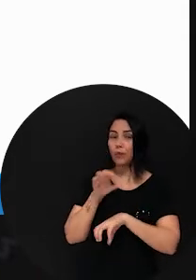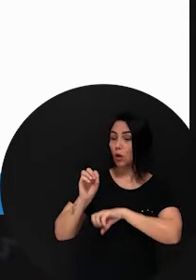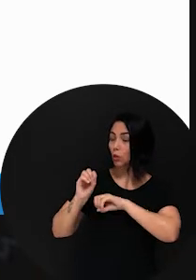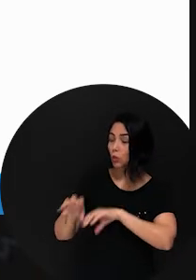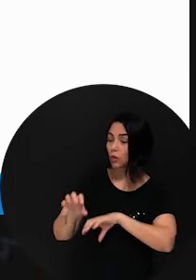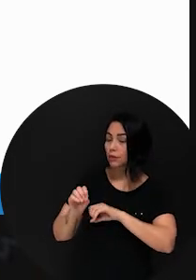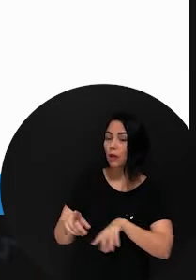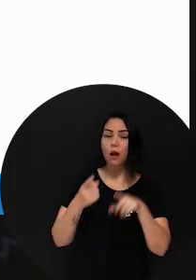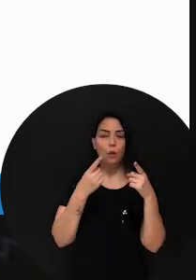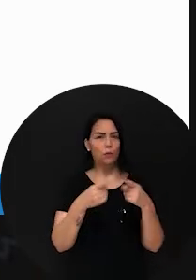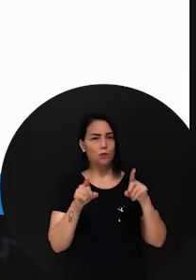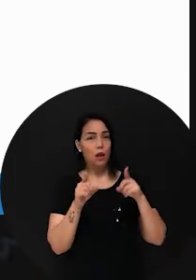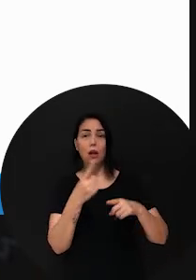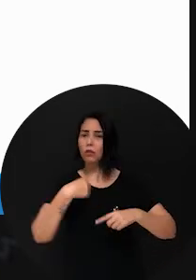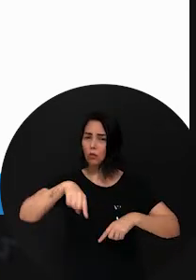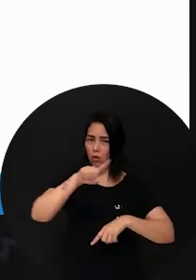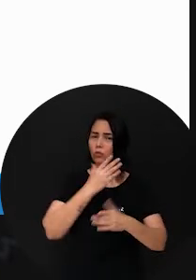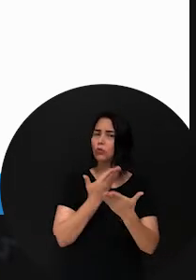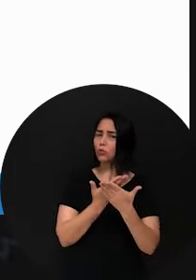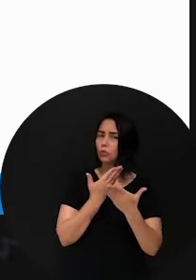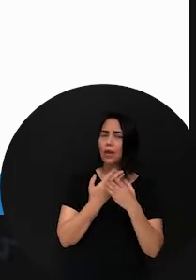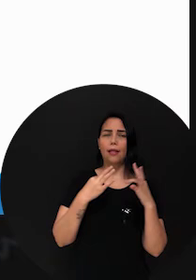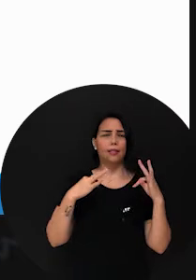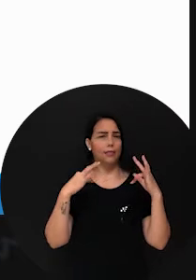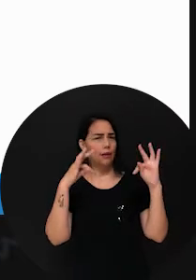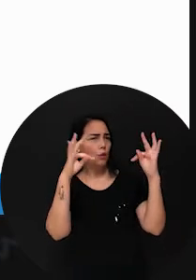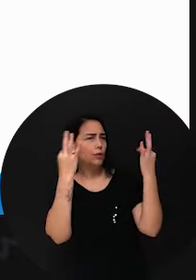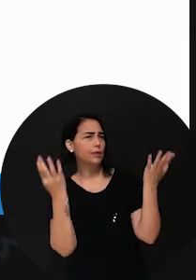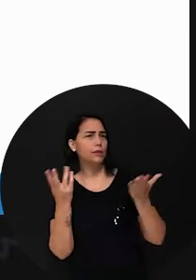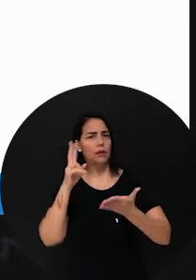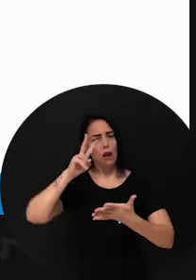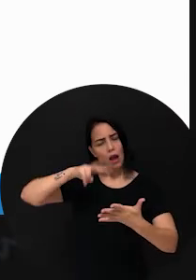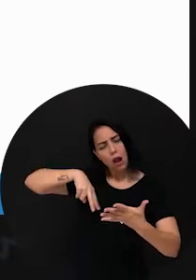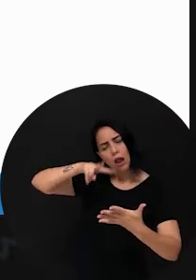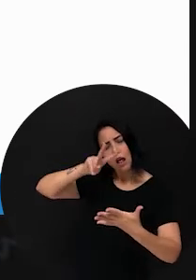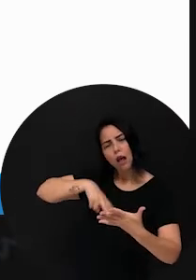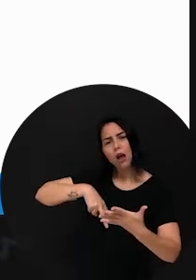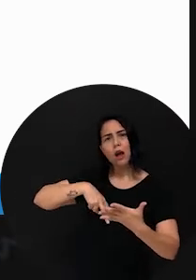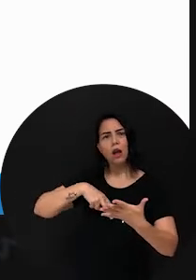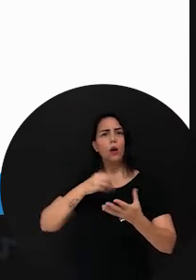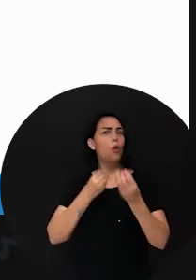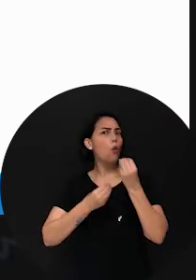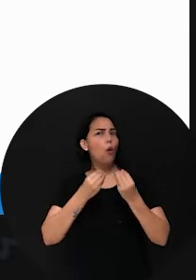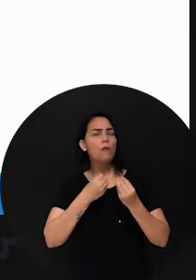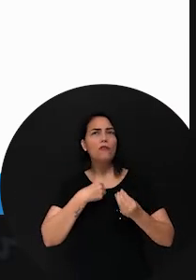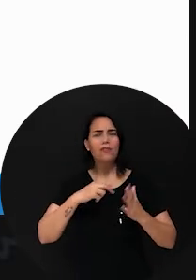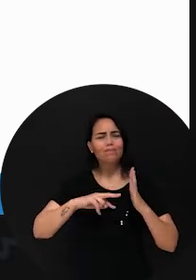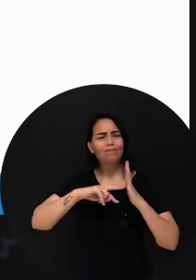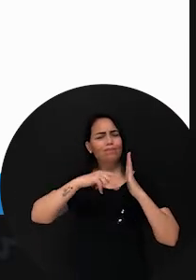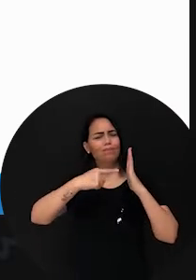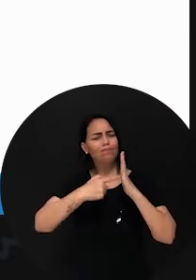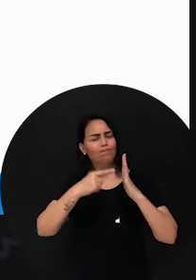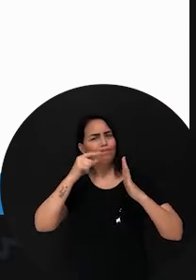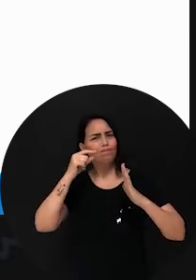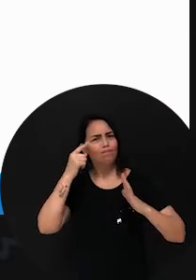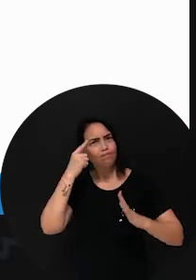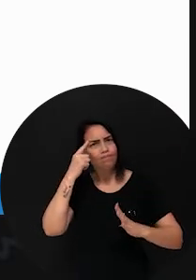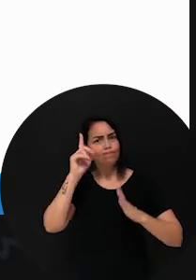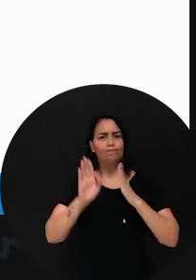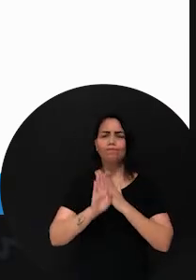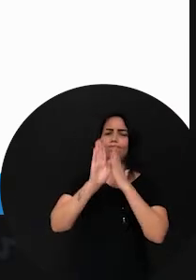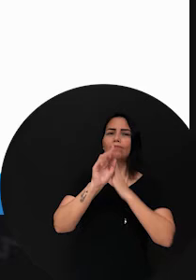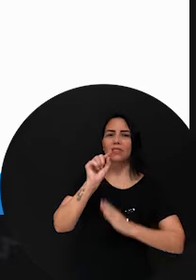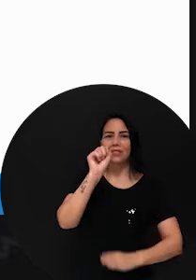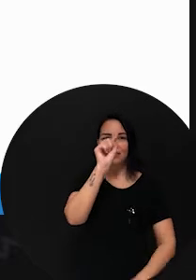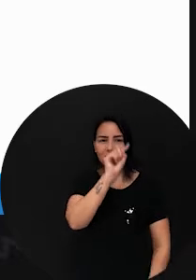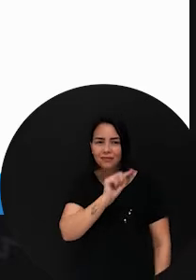a teoria musical, né? A gente vai estudar muito sobre leitura de notas, leitura de pauta, aprender um